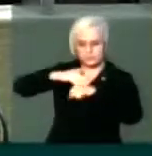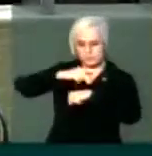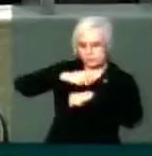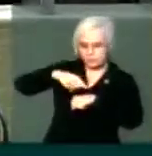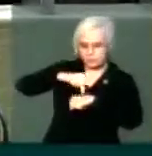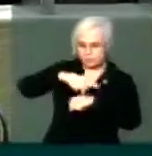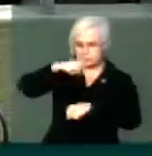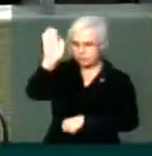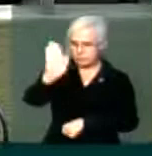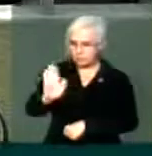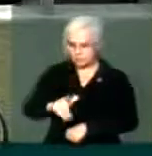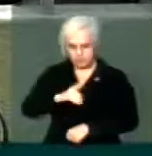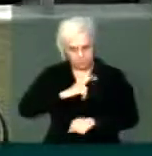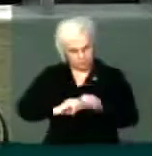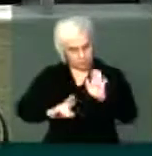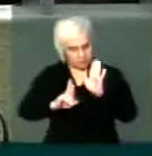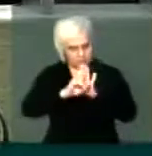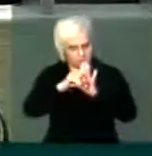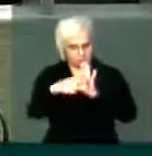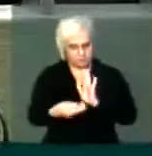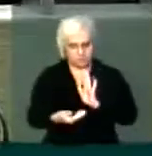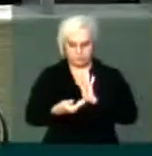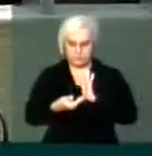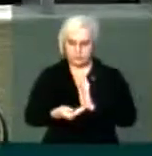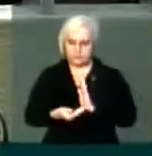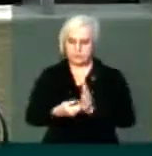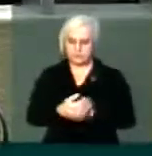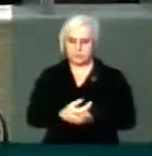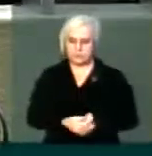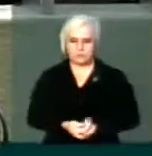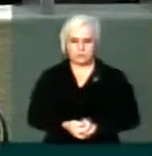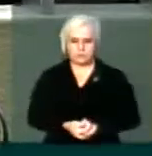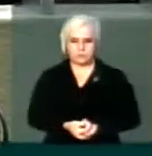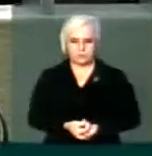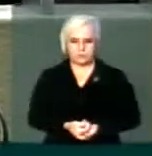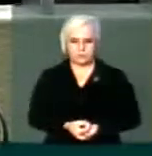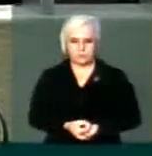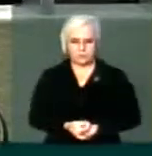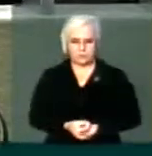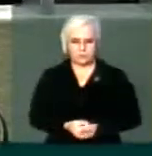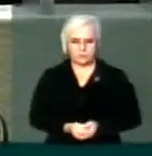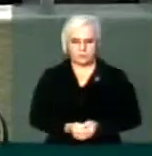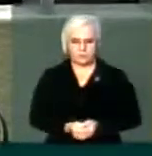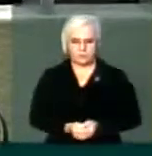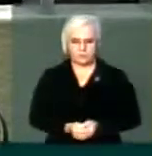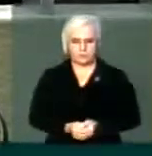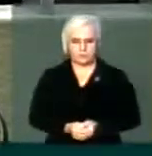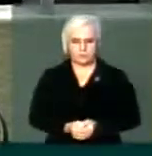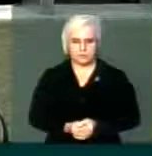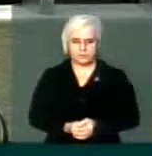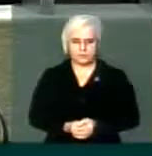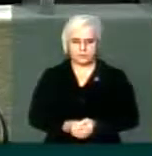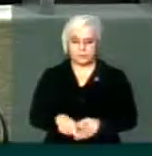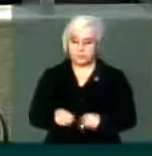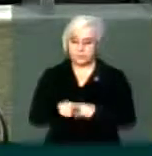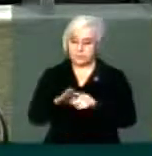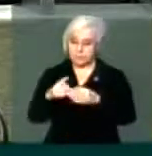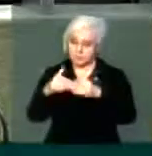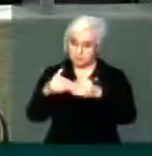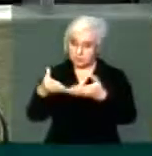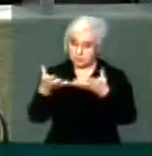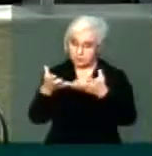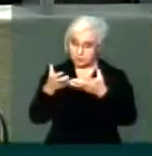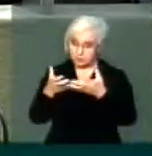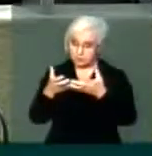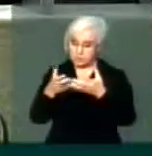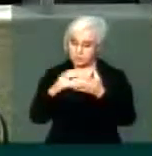país estejam representados nessa casa. Querem a obediência,